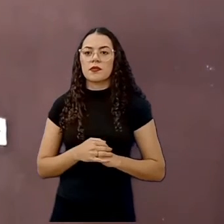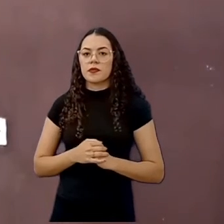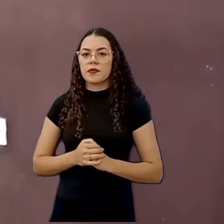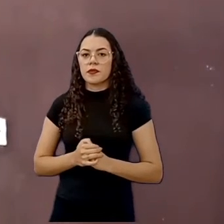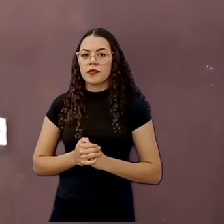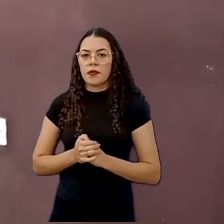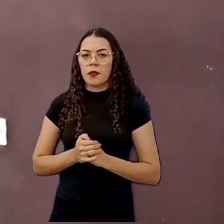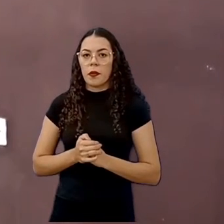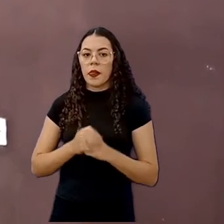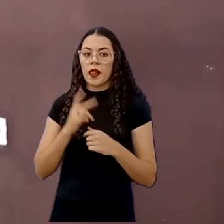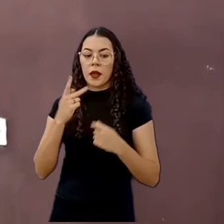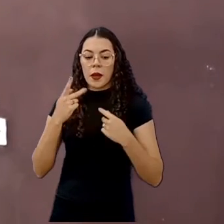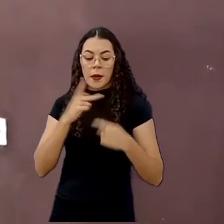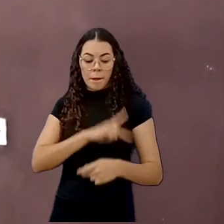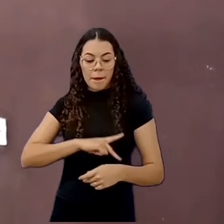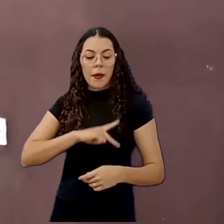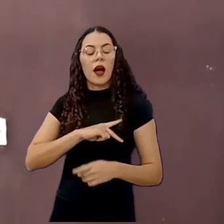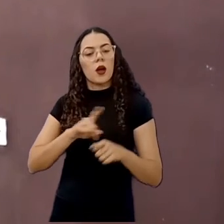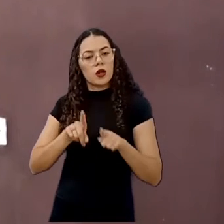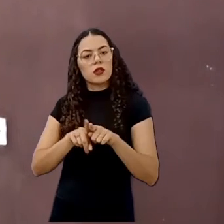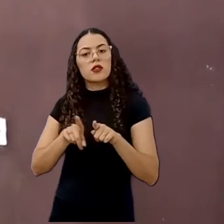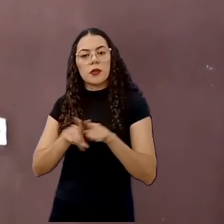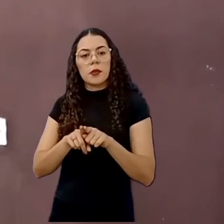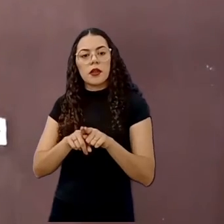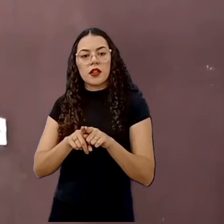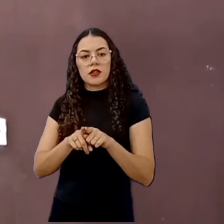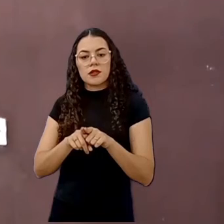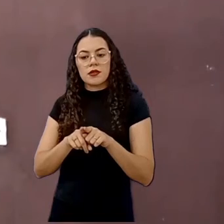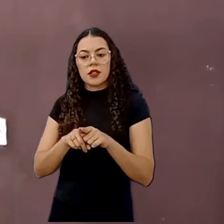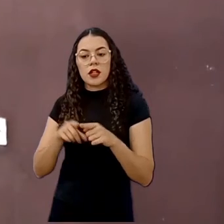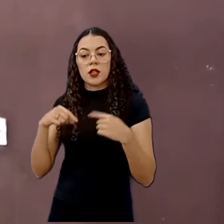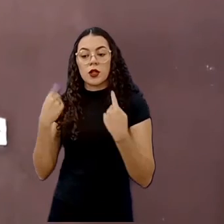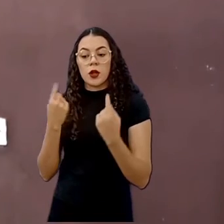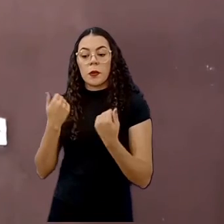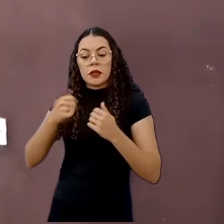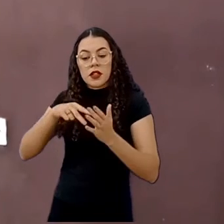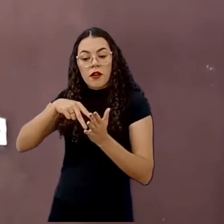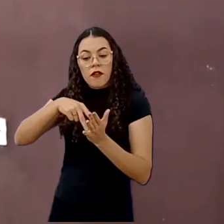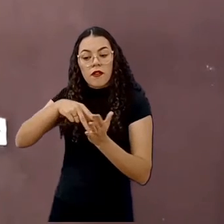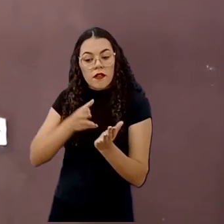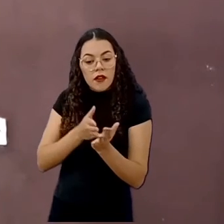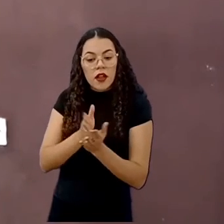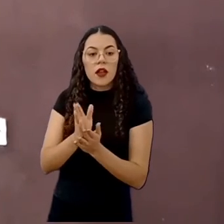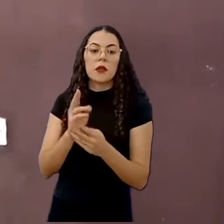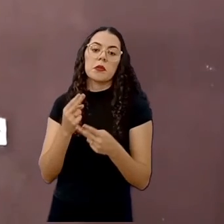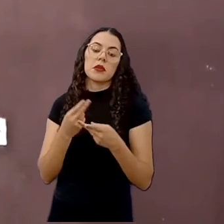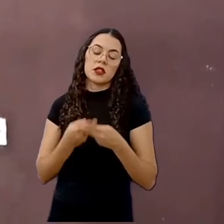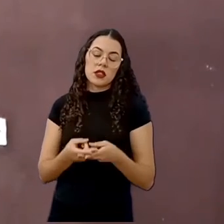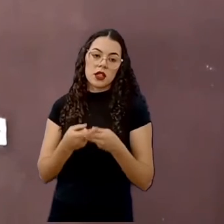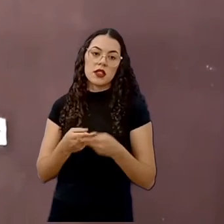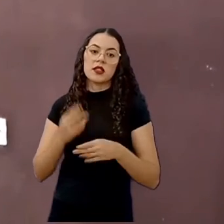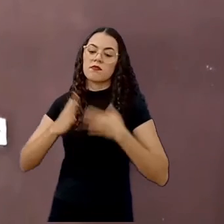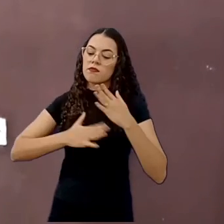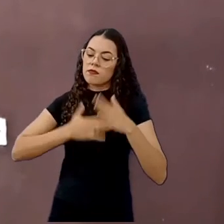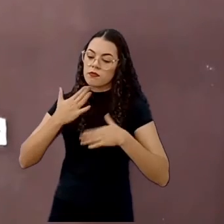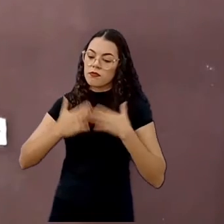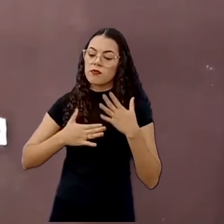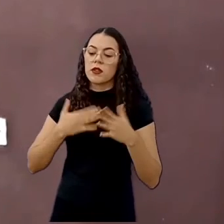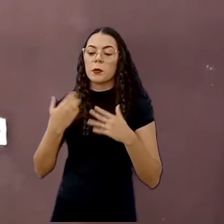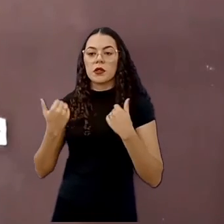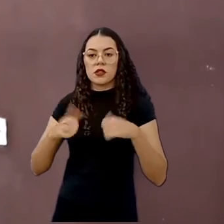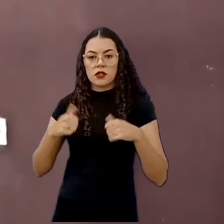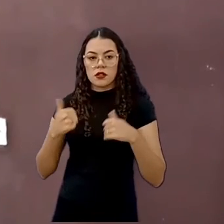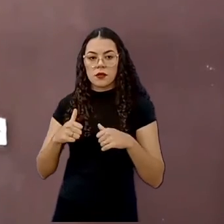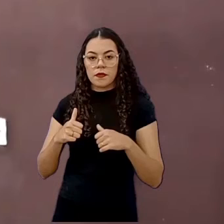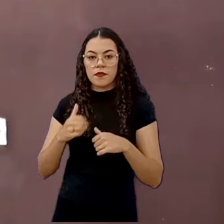A mensagem de Paulo aqui também é para que a gente consiga perseverar com paciência e alegria.